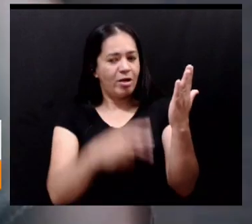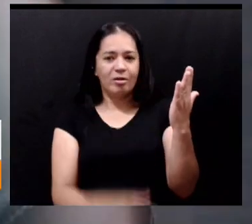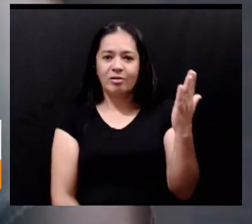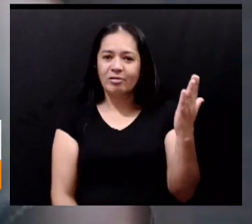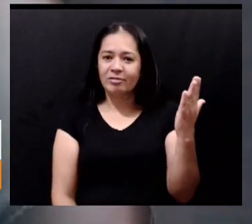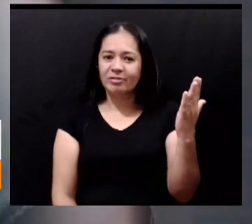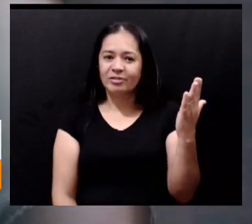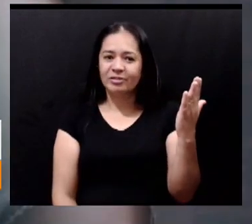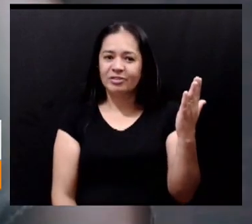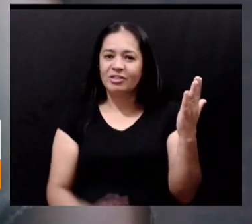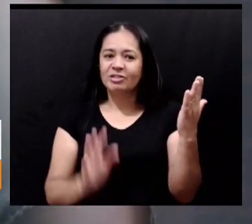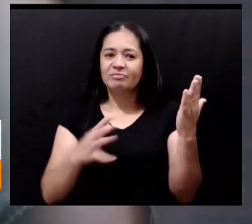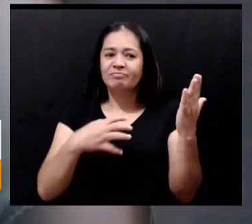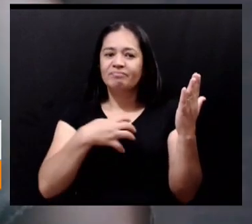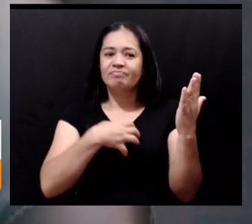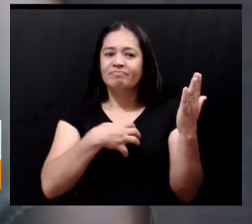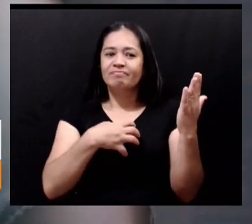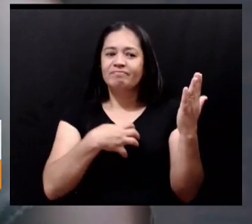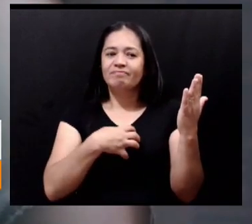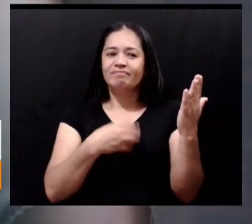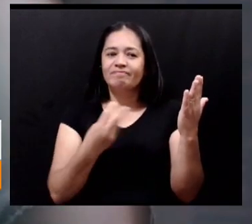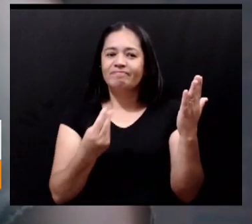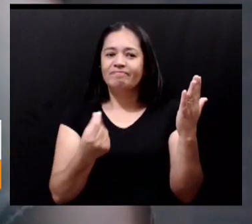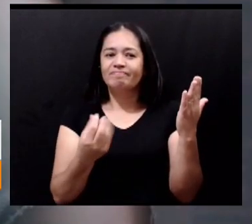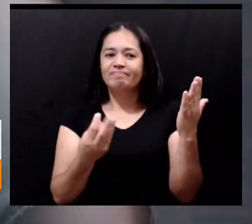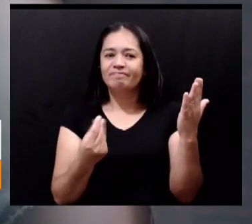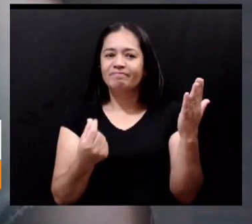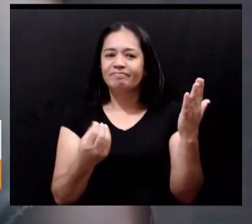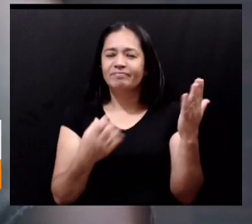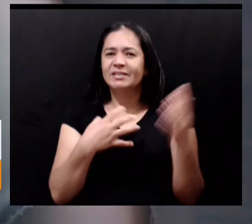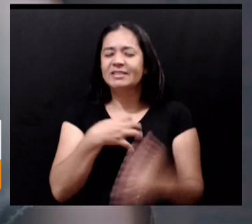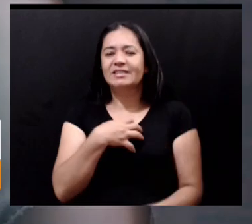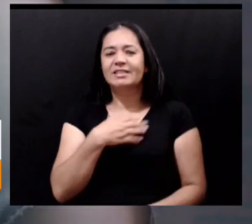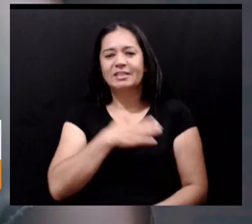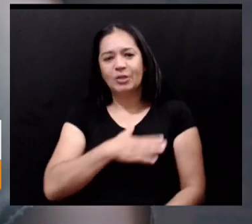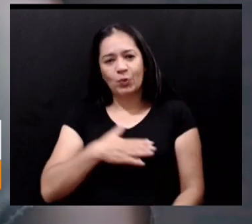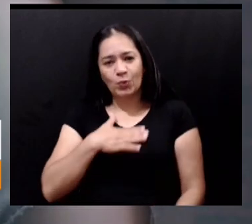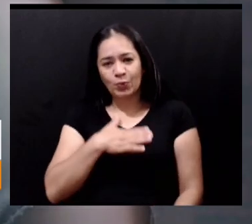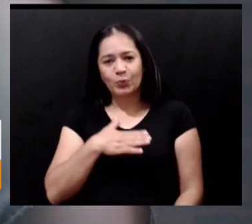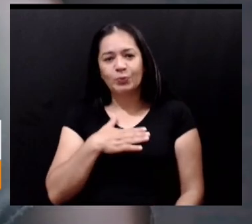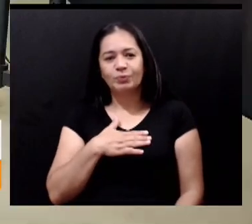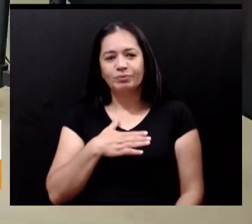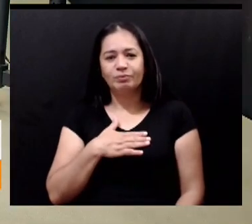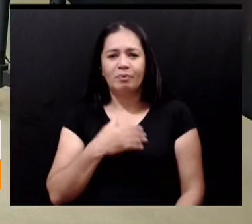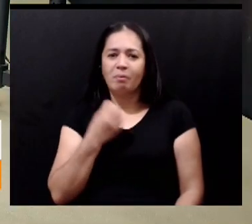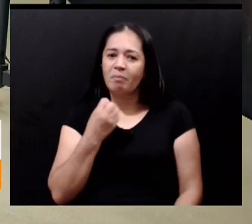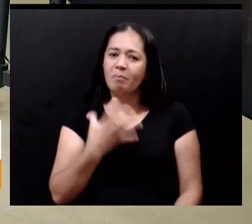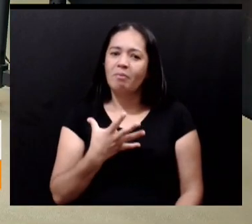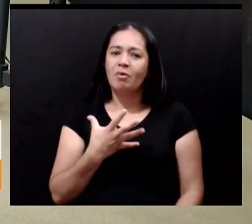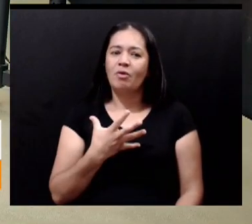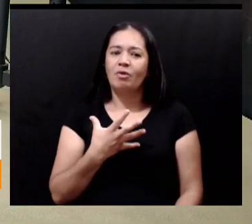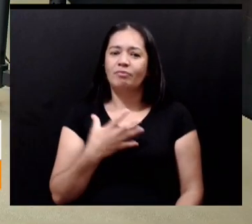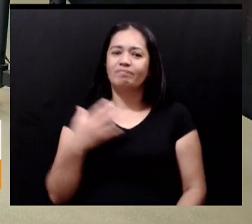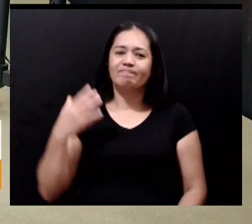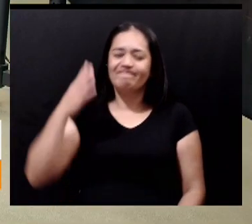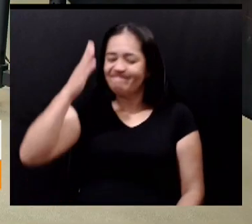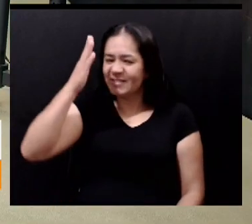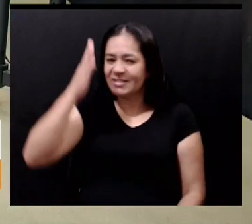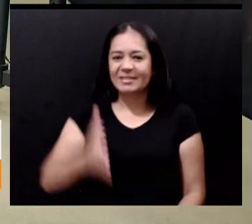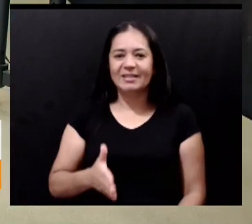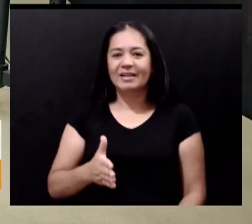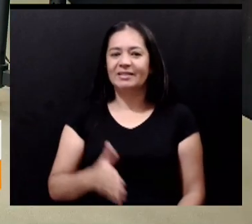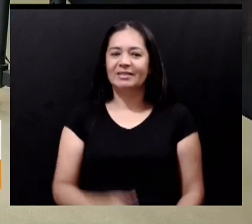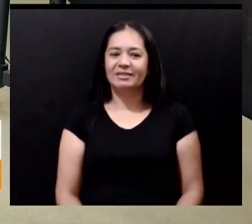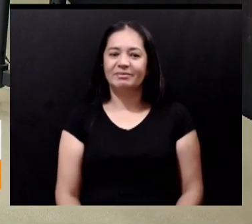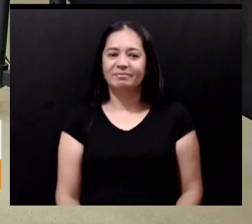sente é uma sensação gostosa. É muito bom, foi muito assertiva. Obrigada, muito bom mesmo, viu? Eu